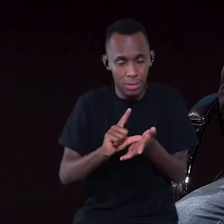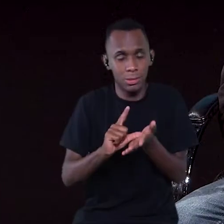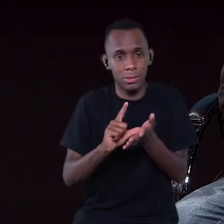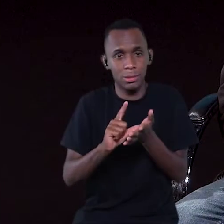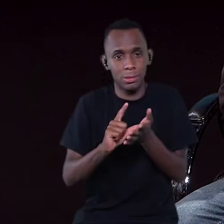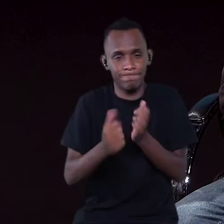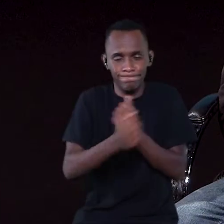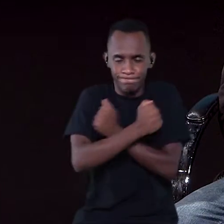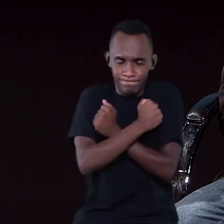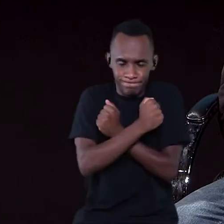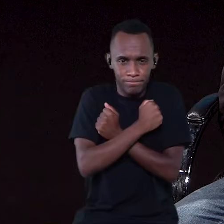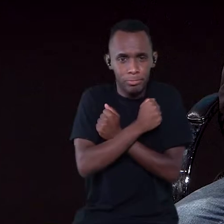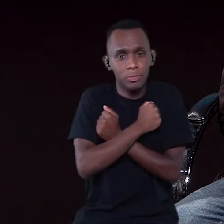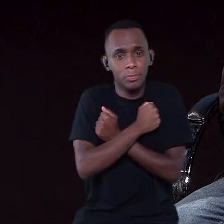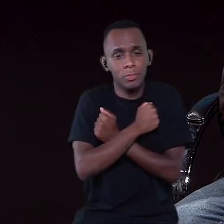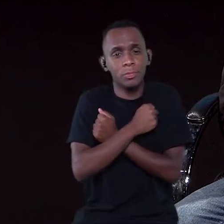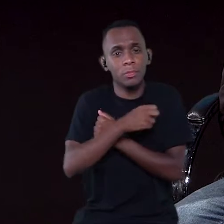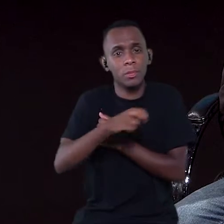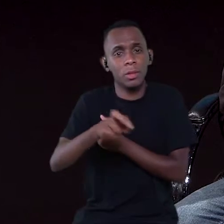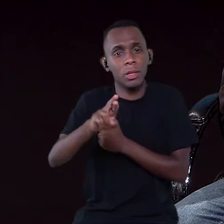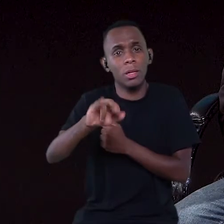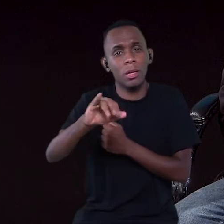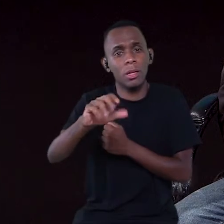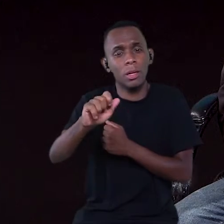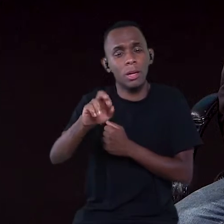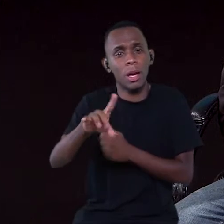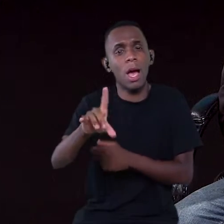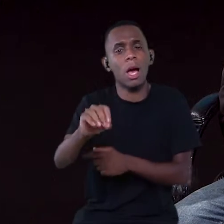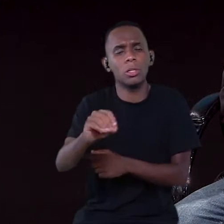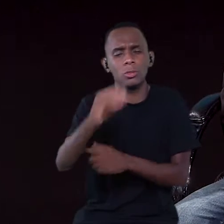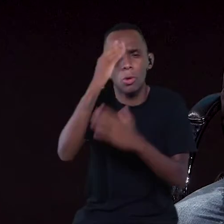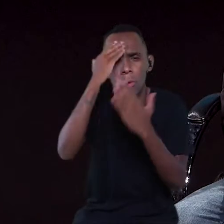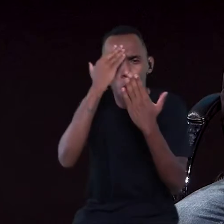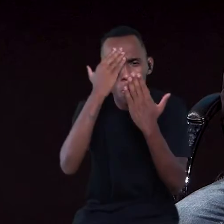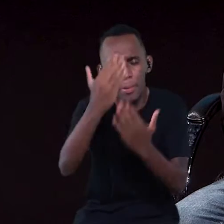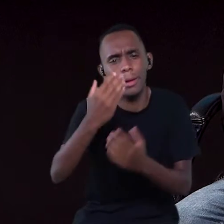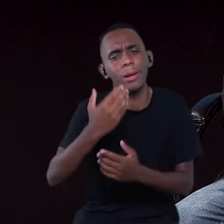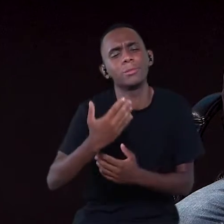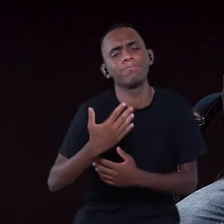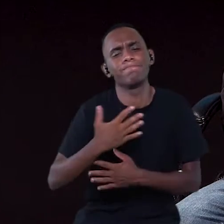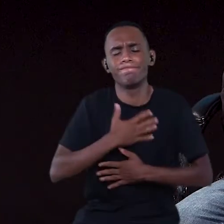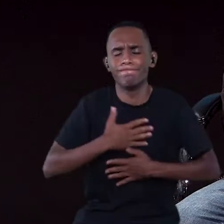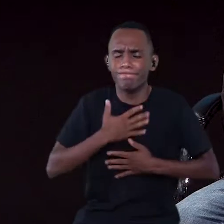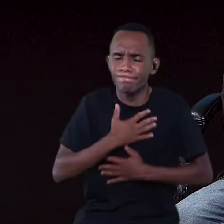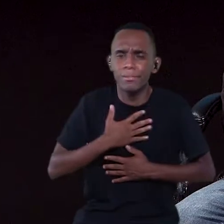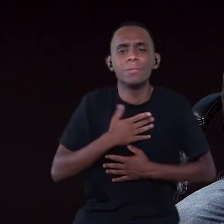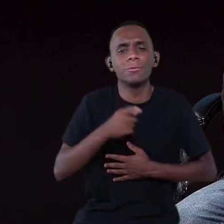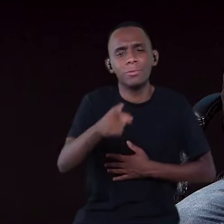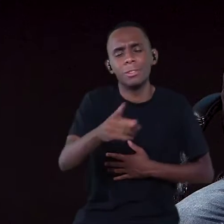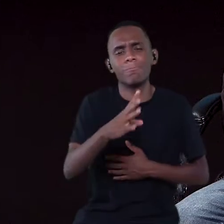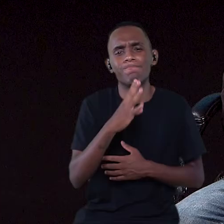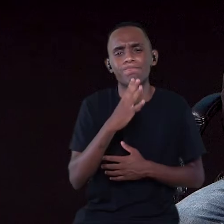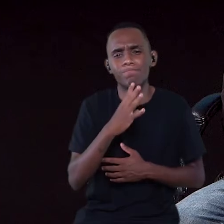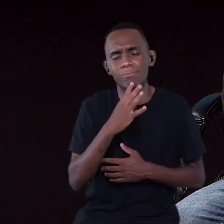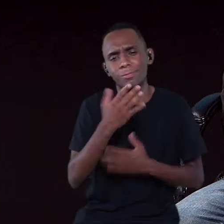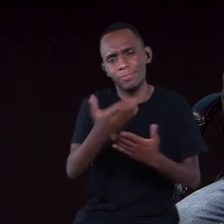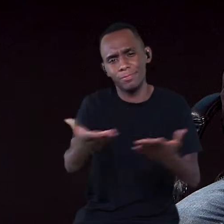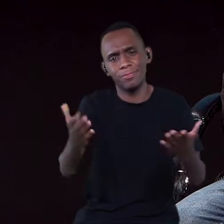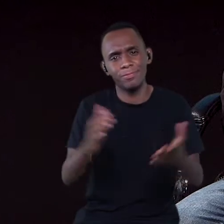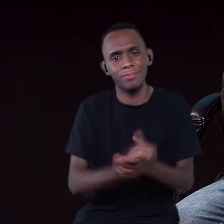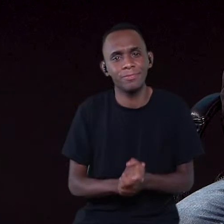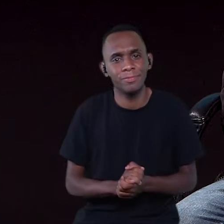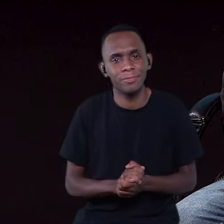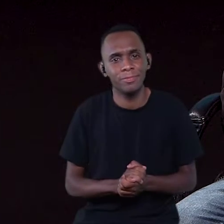né? É o jornalista Ricardo Sete. Uma alegria estar aqui, Ricardo, muito prazer. Admiro muito o seu trabalho, muitíssimo,